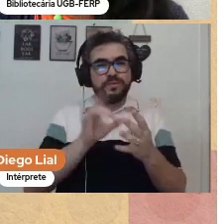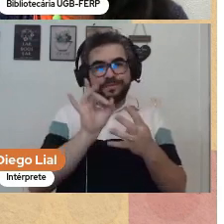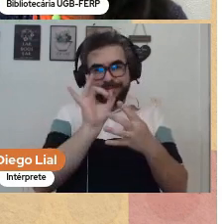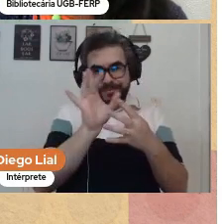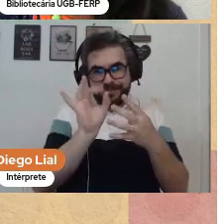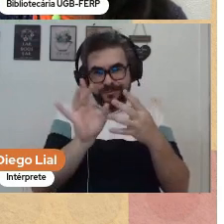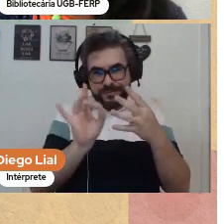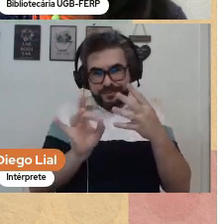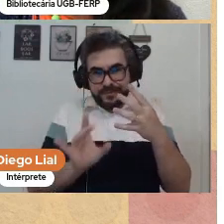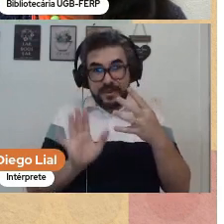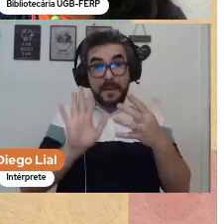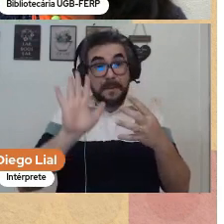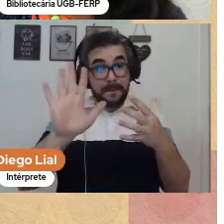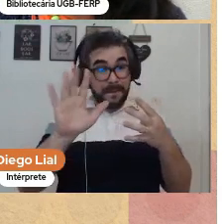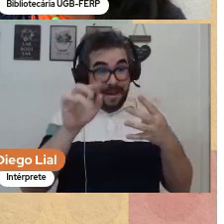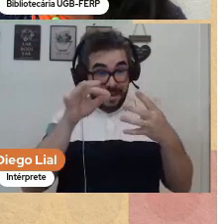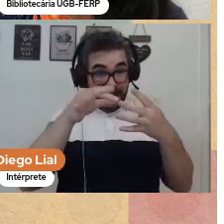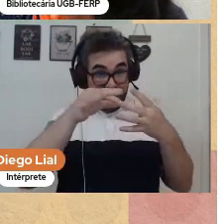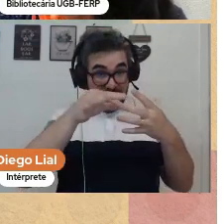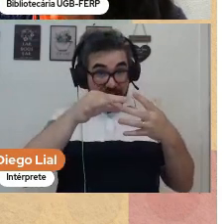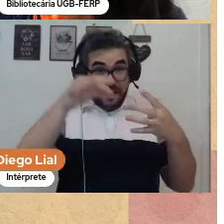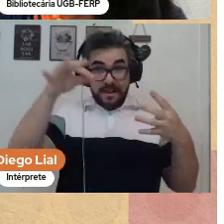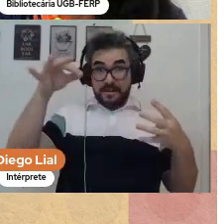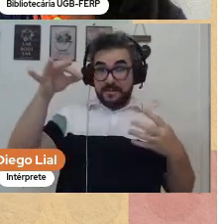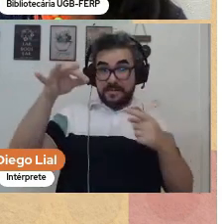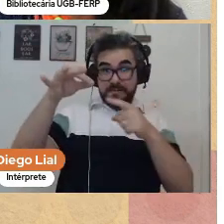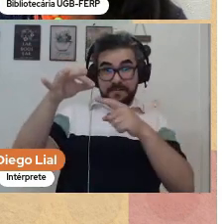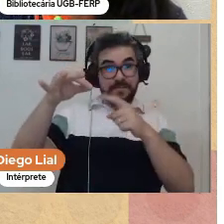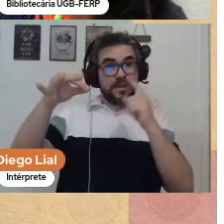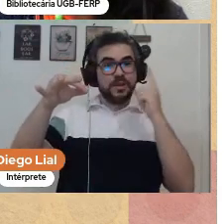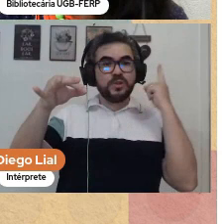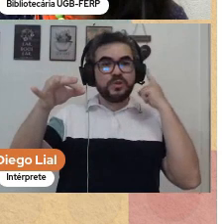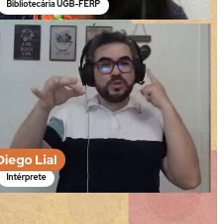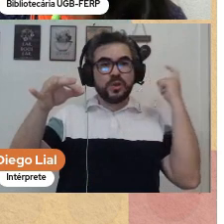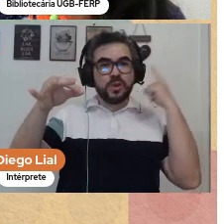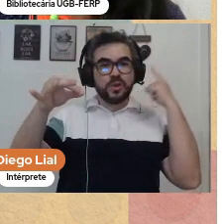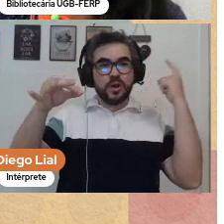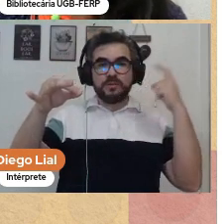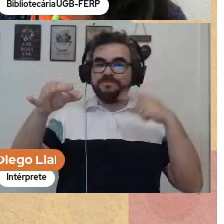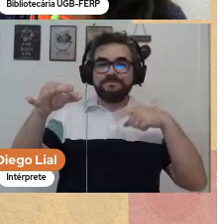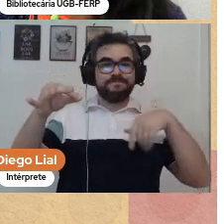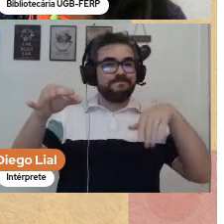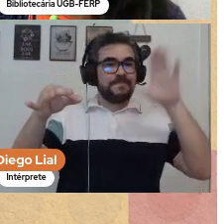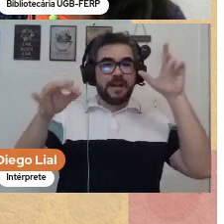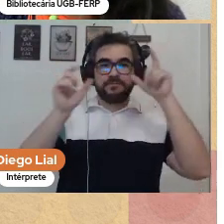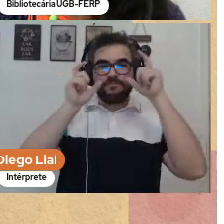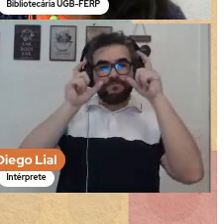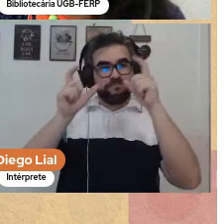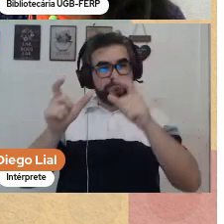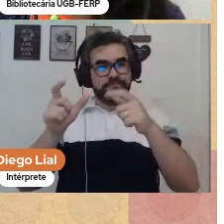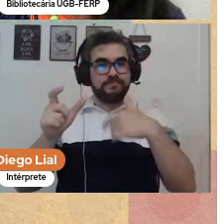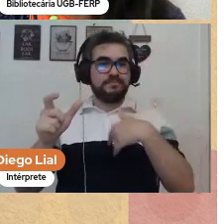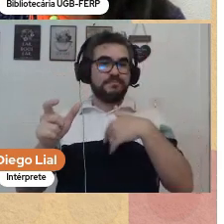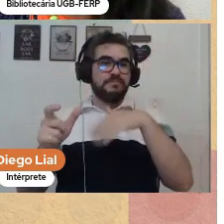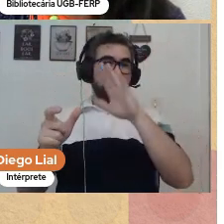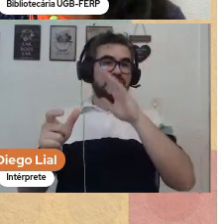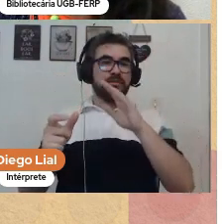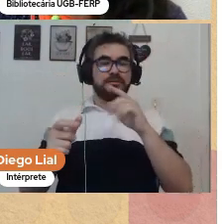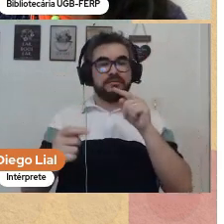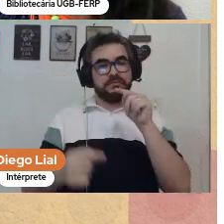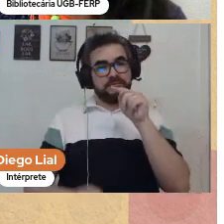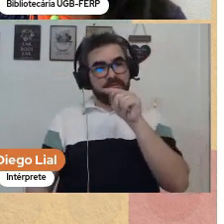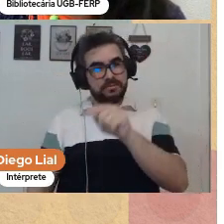o sonoro foi o gênero que eu fiquei mais próxima, gênero documental, então é por isso que eu tive todo o interesse